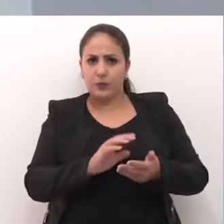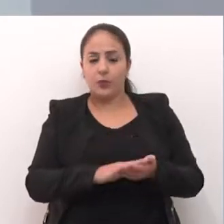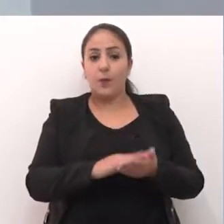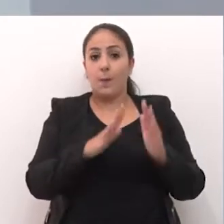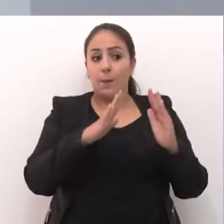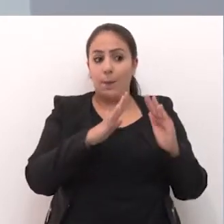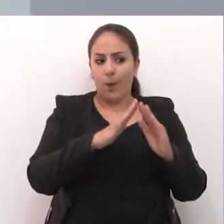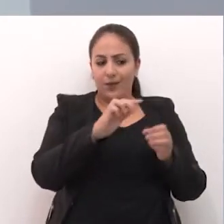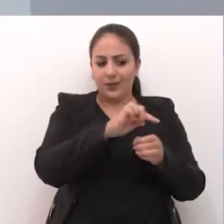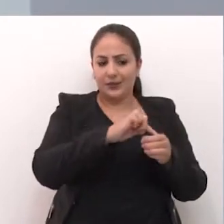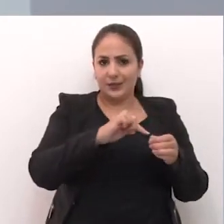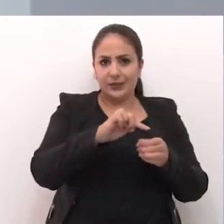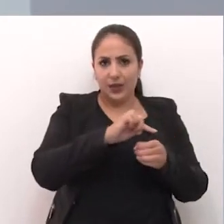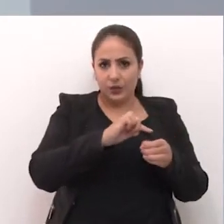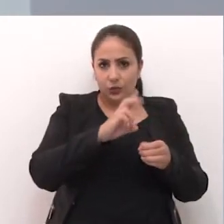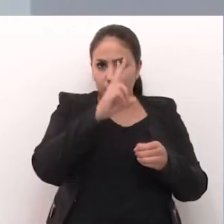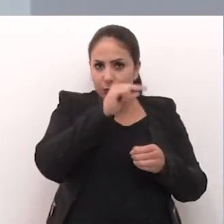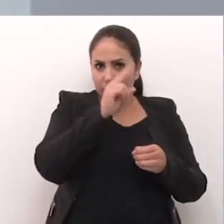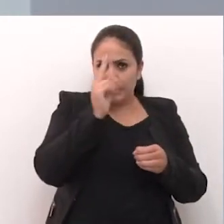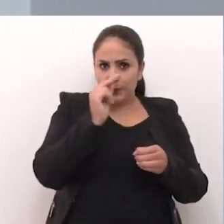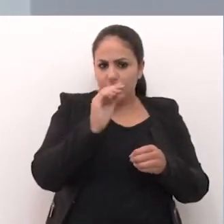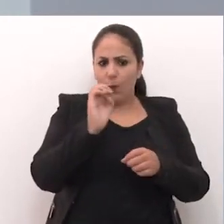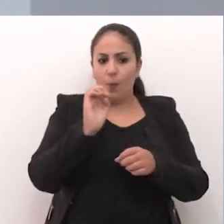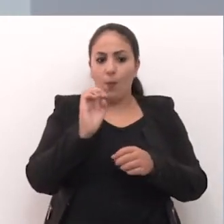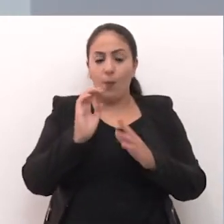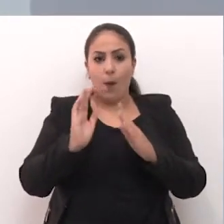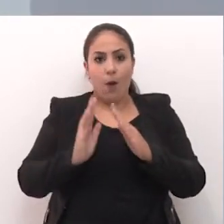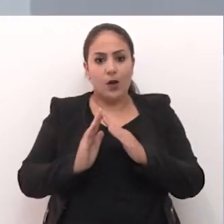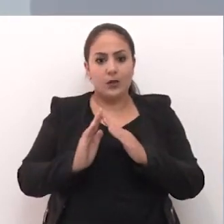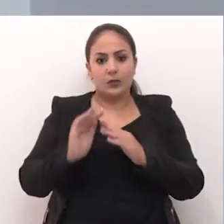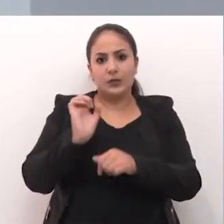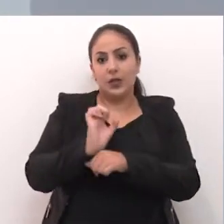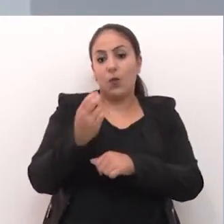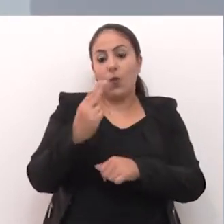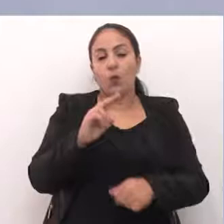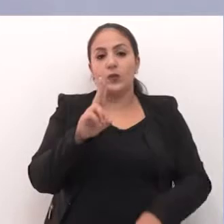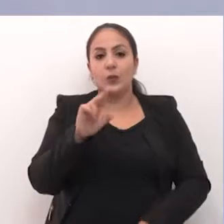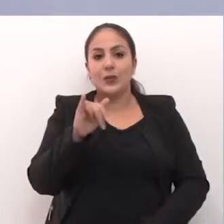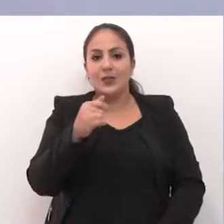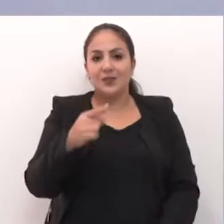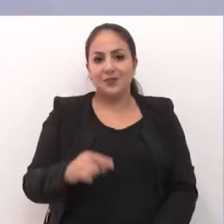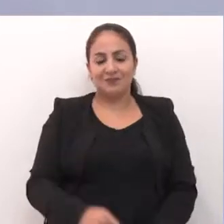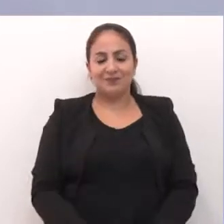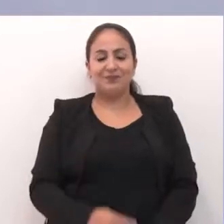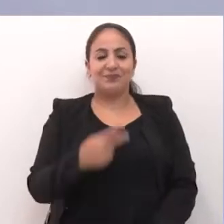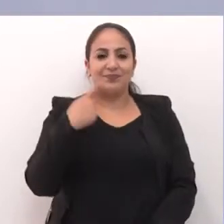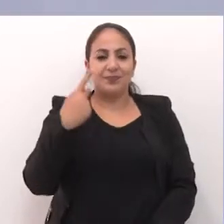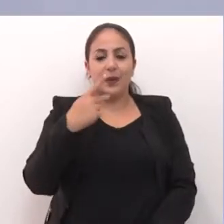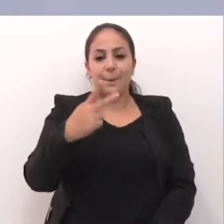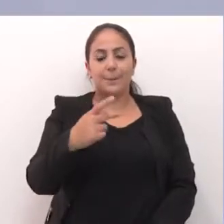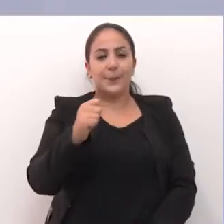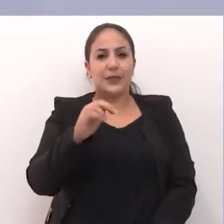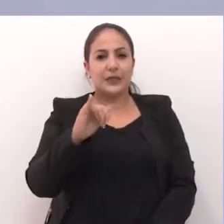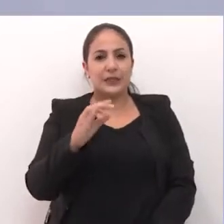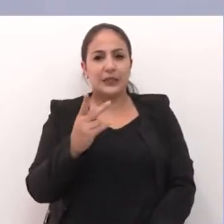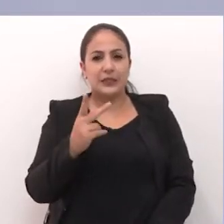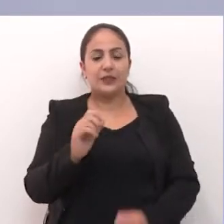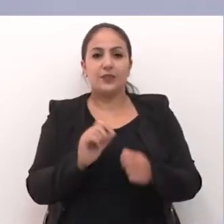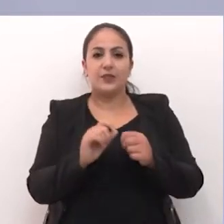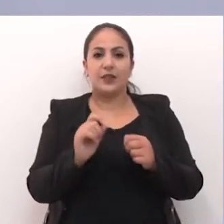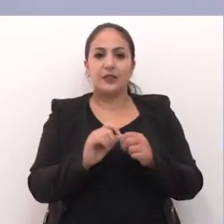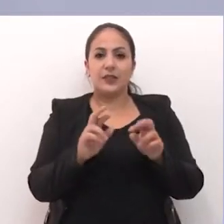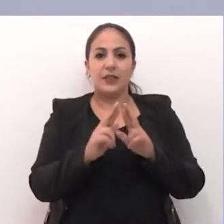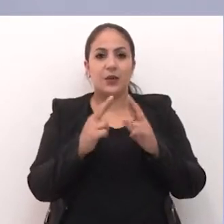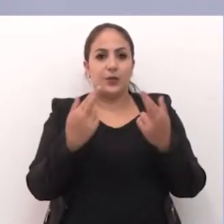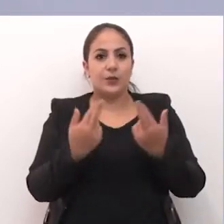afinal de contas, moram nas cidades, nos municípios, elas não moram nos estados ou na União. Patrick Cavalcante realiza reunião